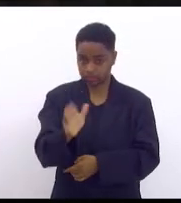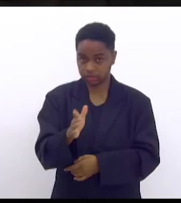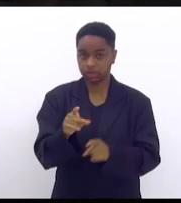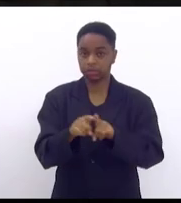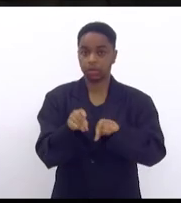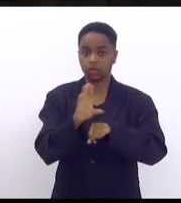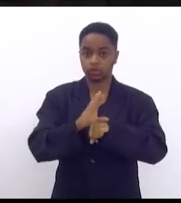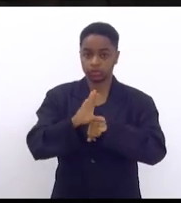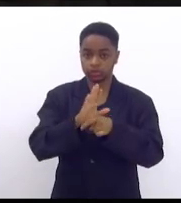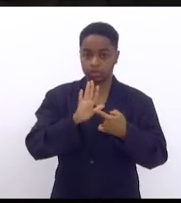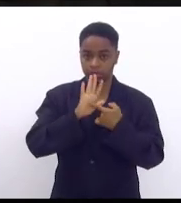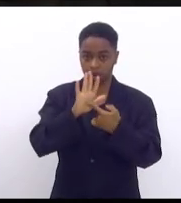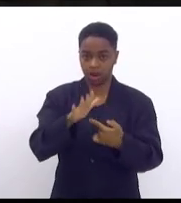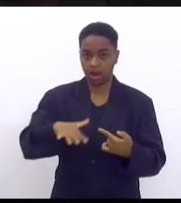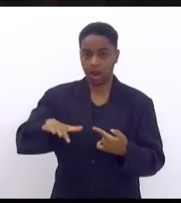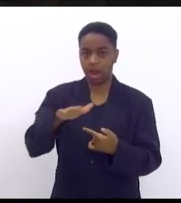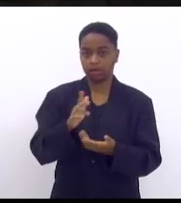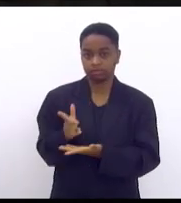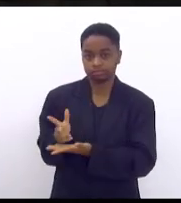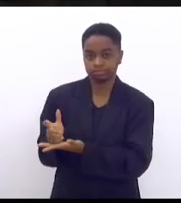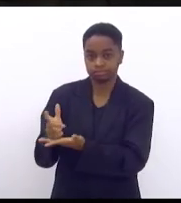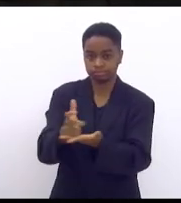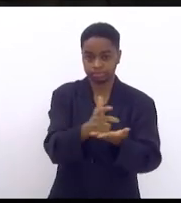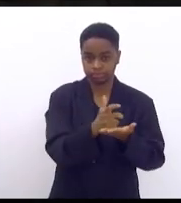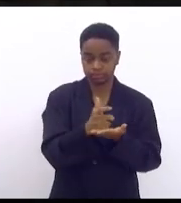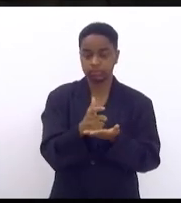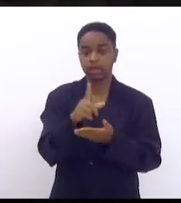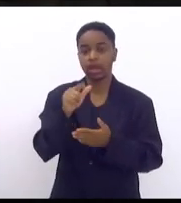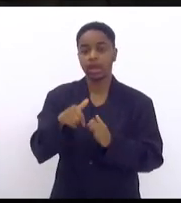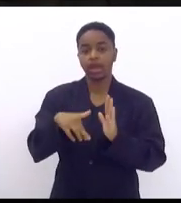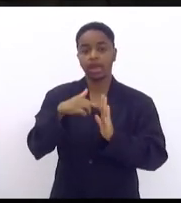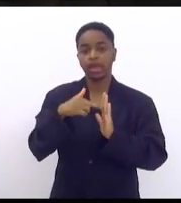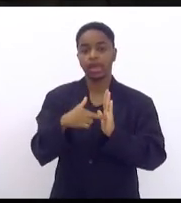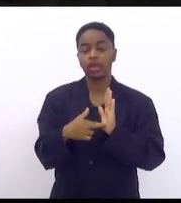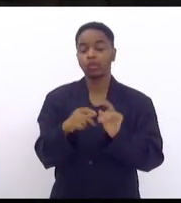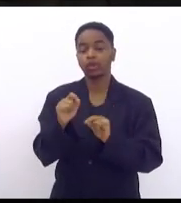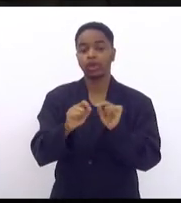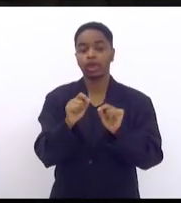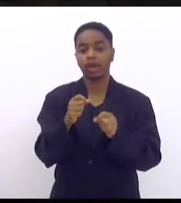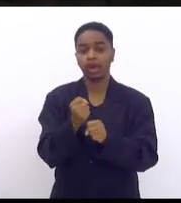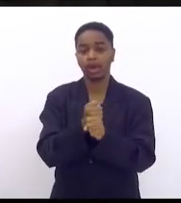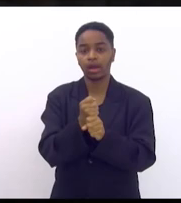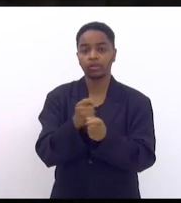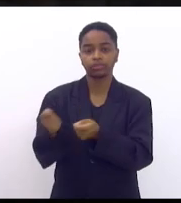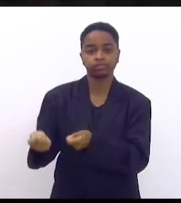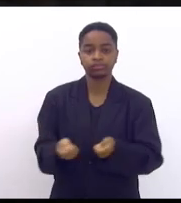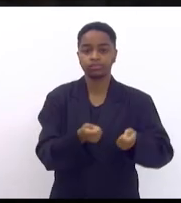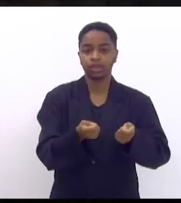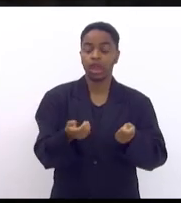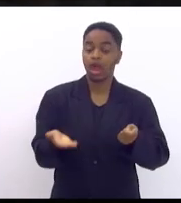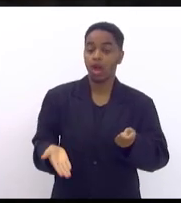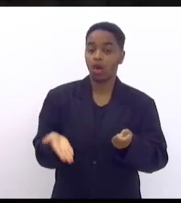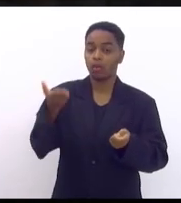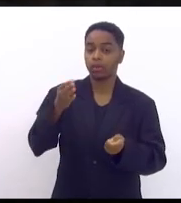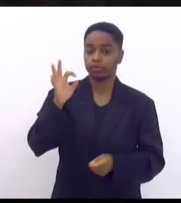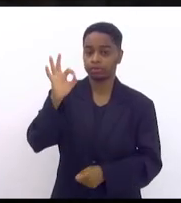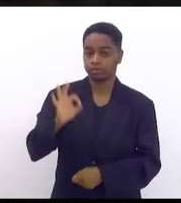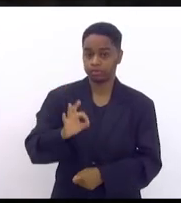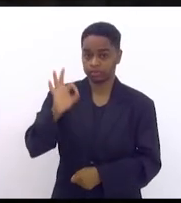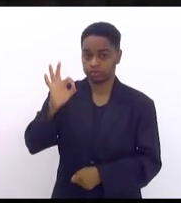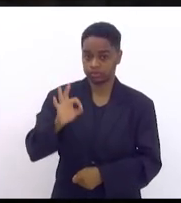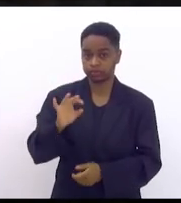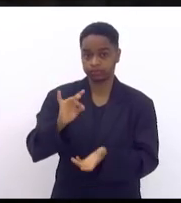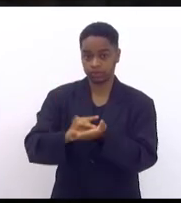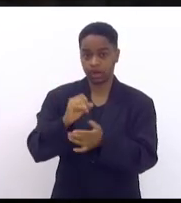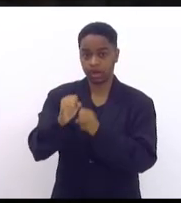também, na área tributária, do princípio da anualidade. Um aumento de alíquota para valer no